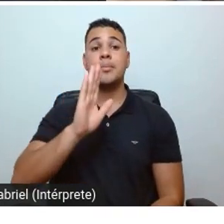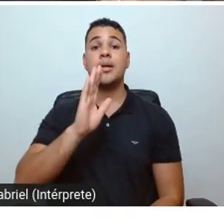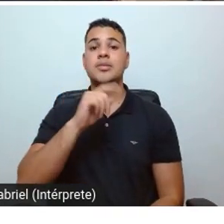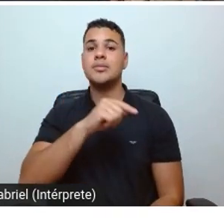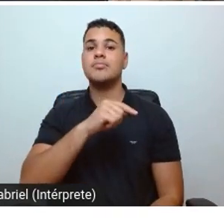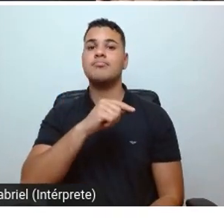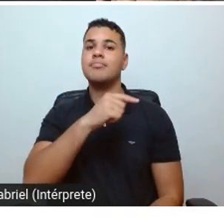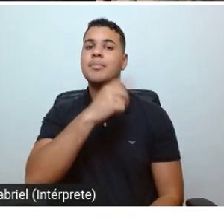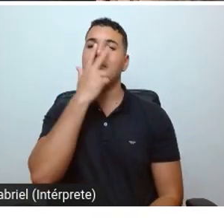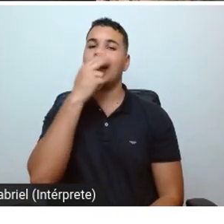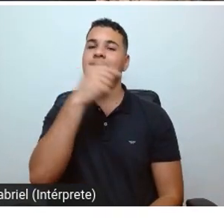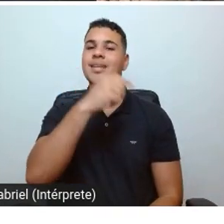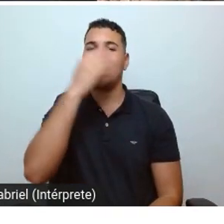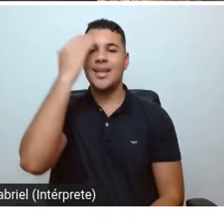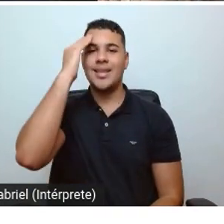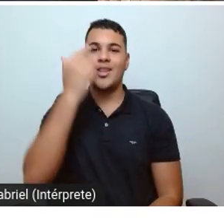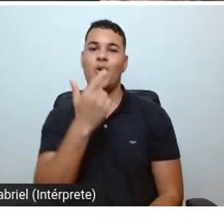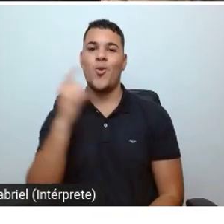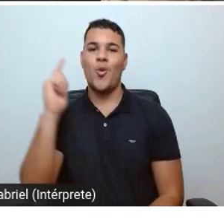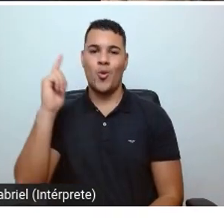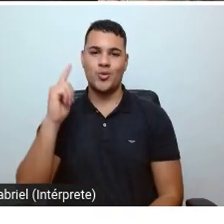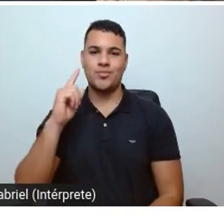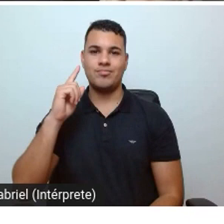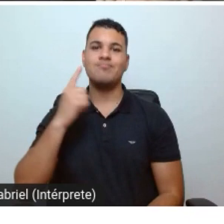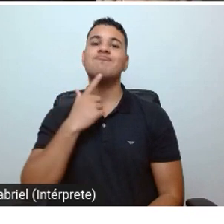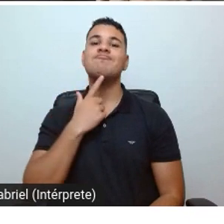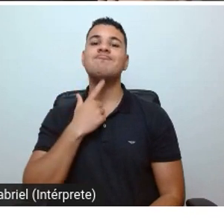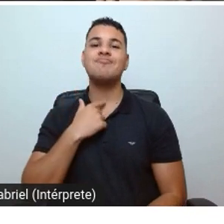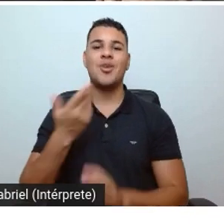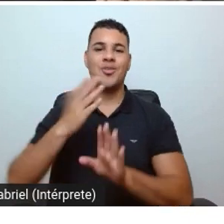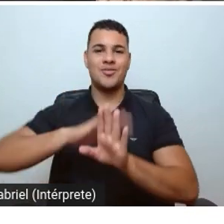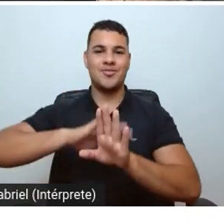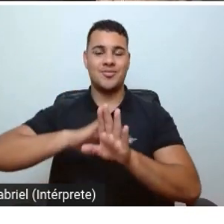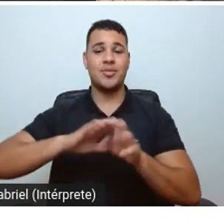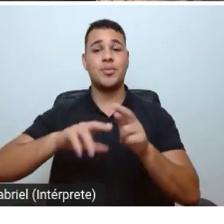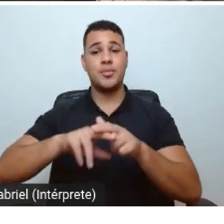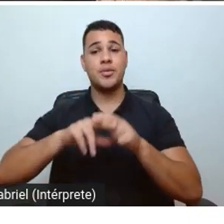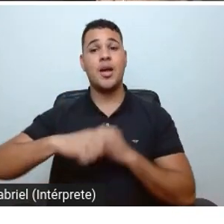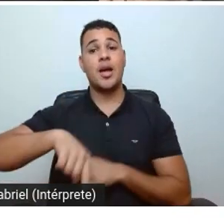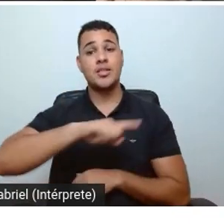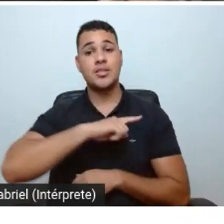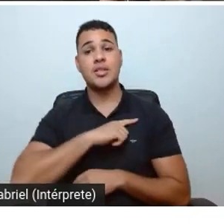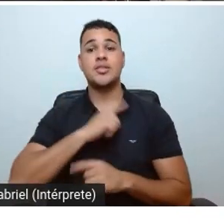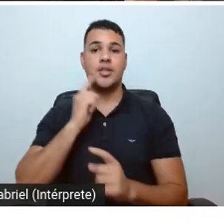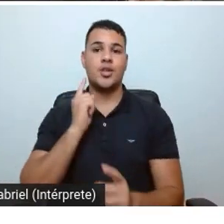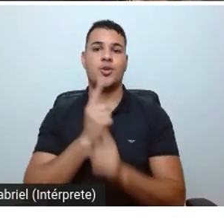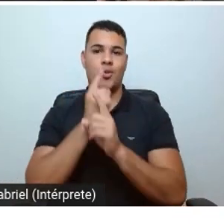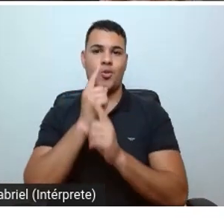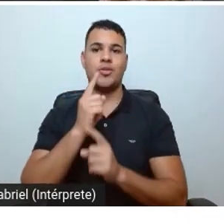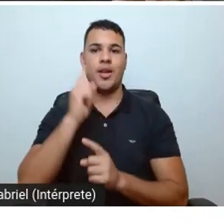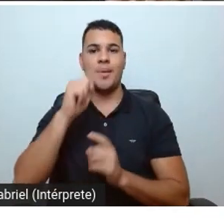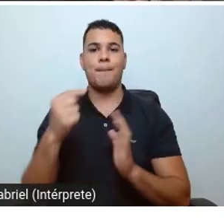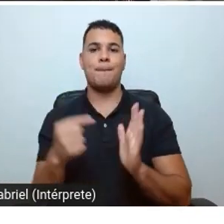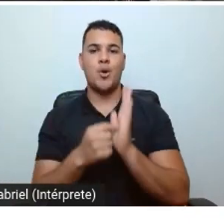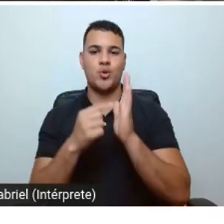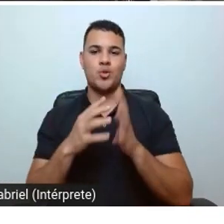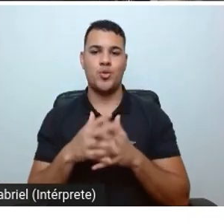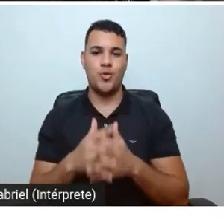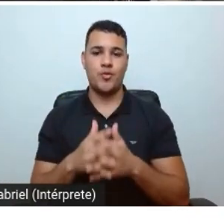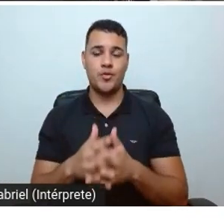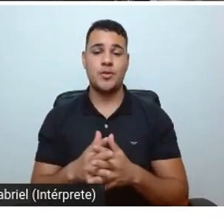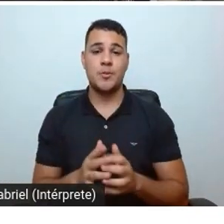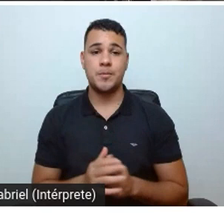intenção. E aí é aonde a gente começa a ver aqui os pontos de confusão. O que nos chama a atenção